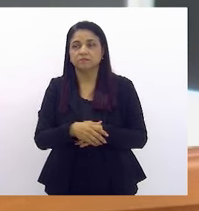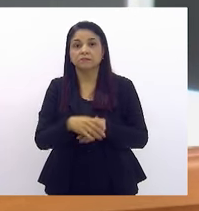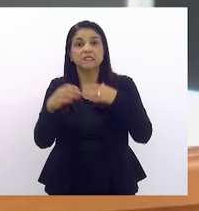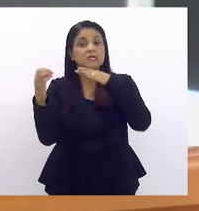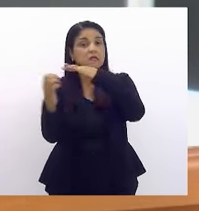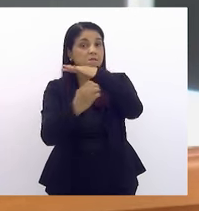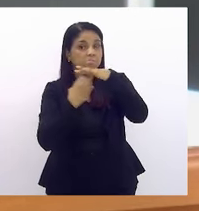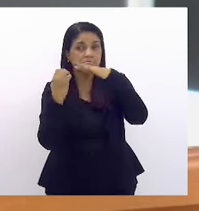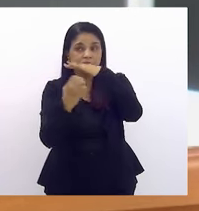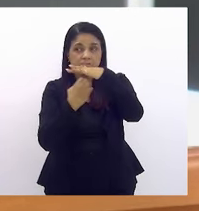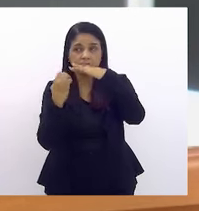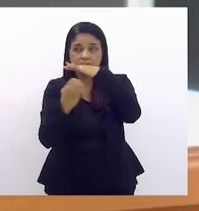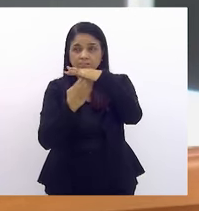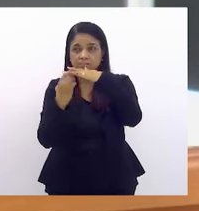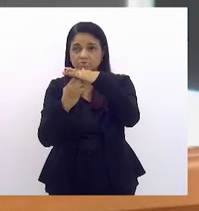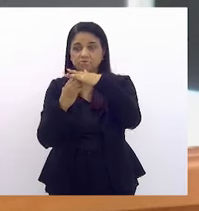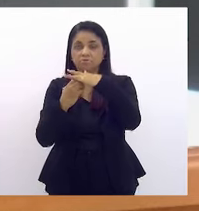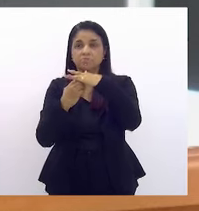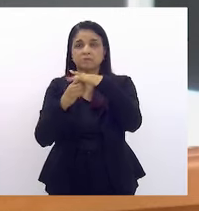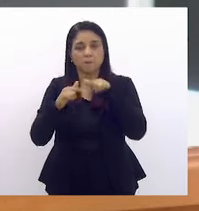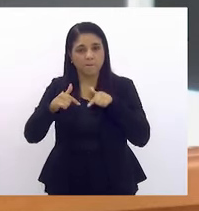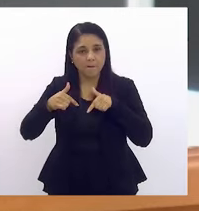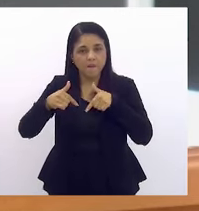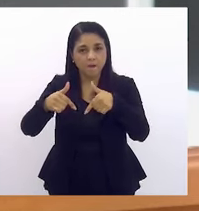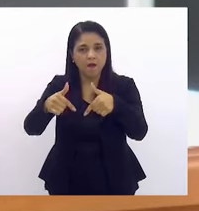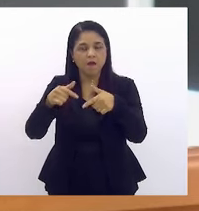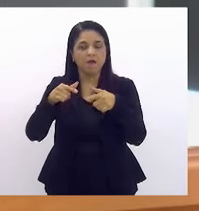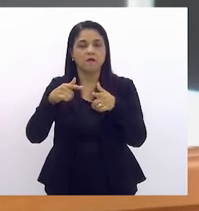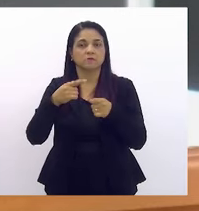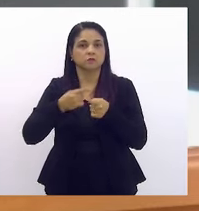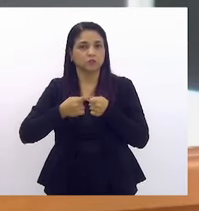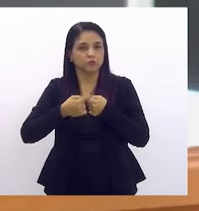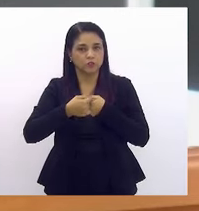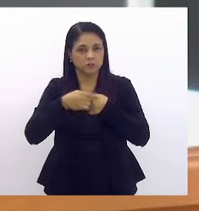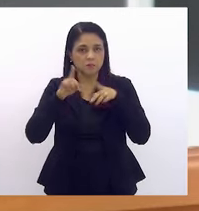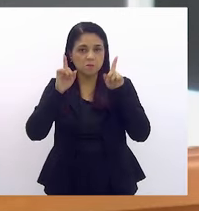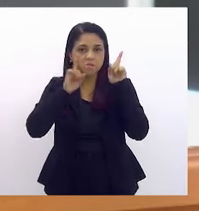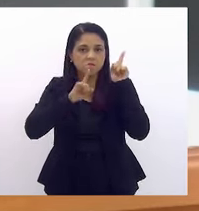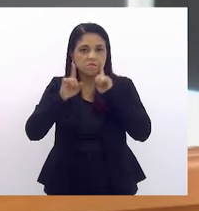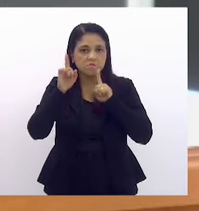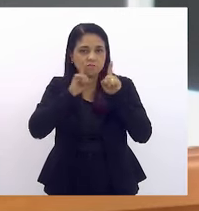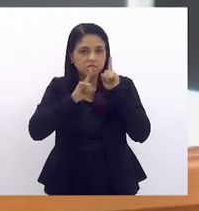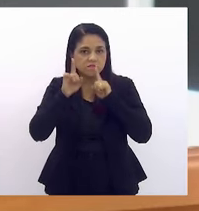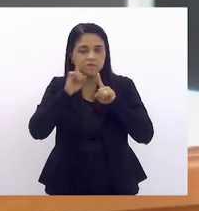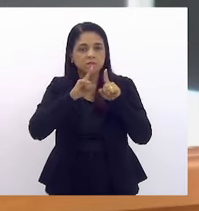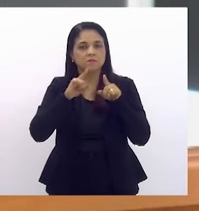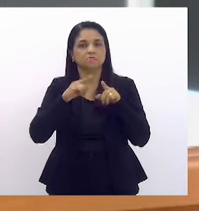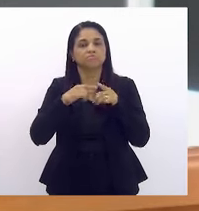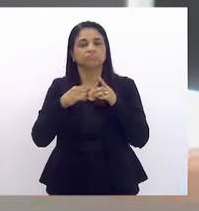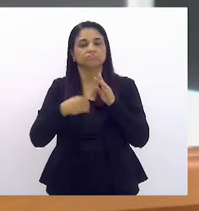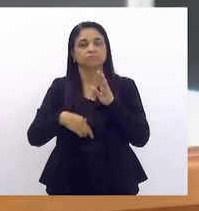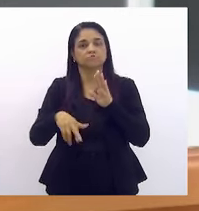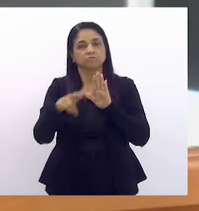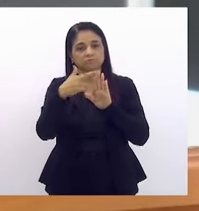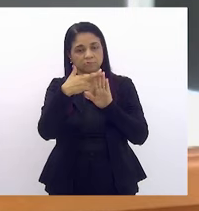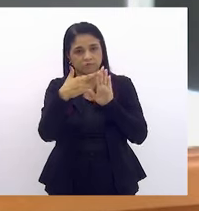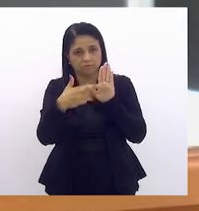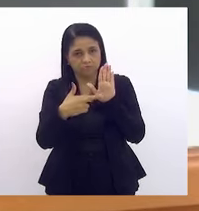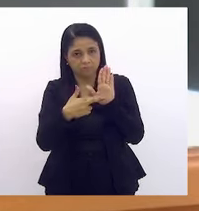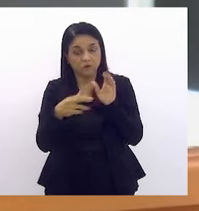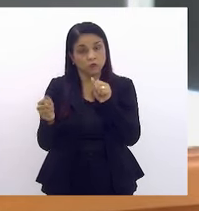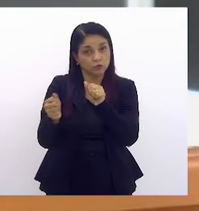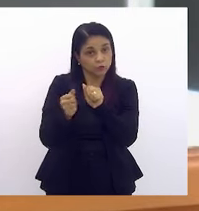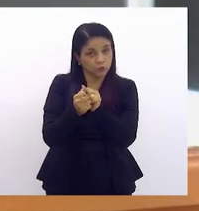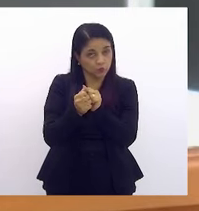empresas em atividade no município de Maricá e com situação de irregularidade junto ao DRM,